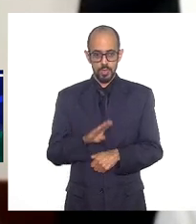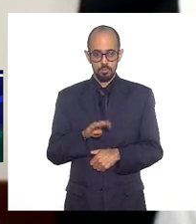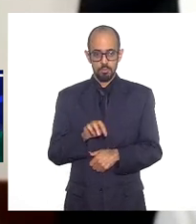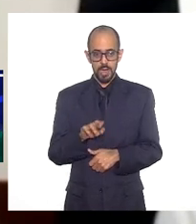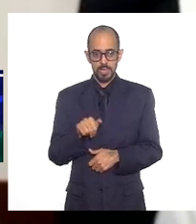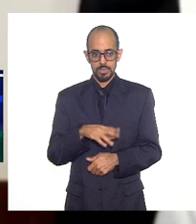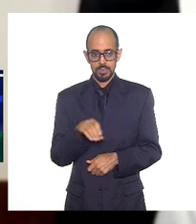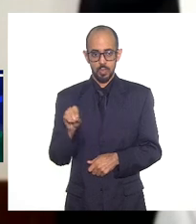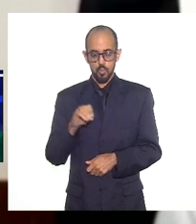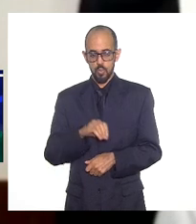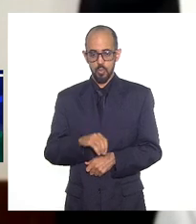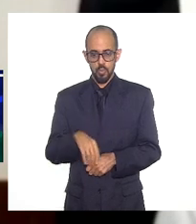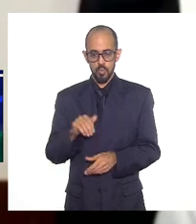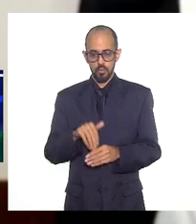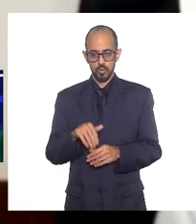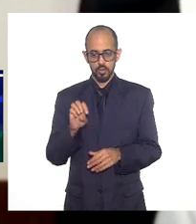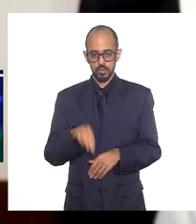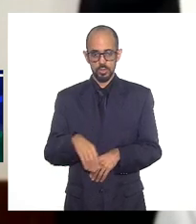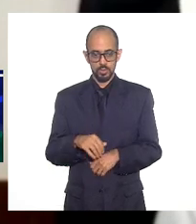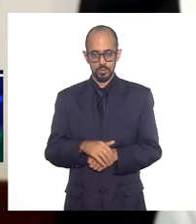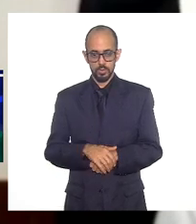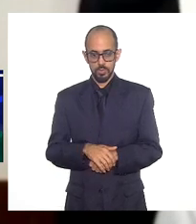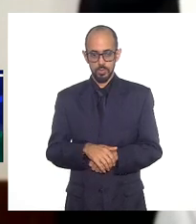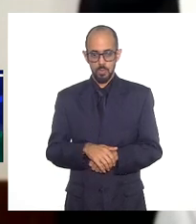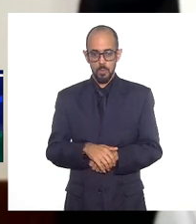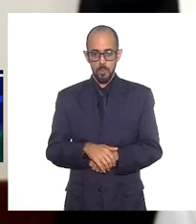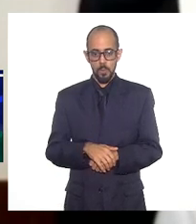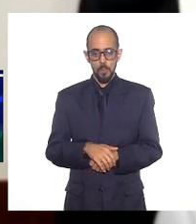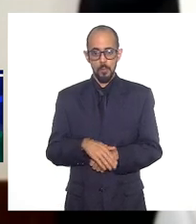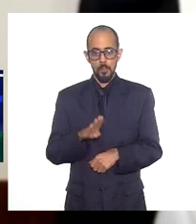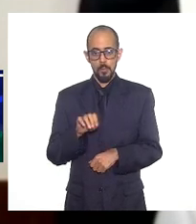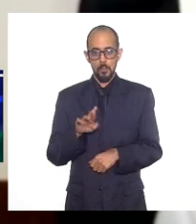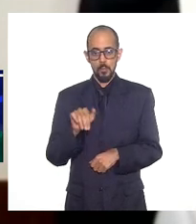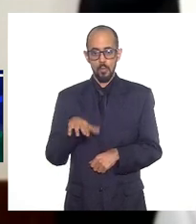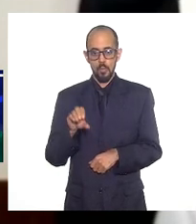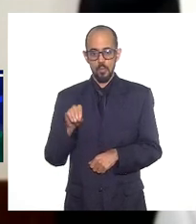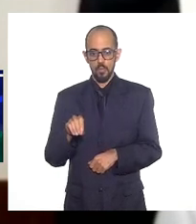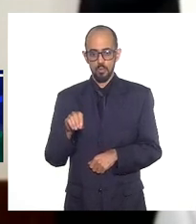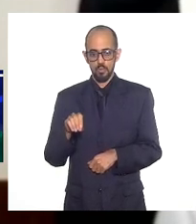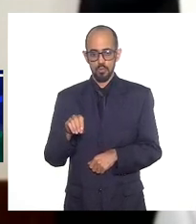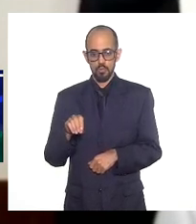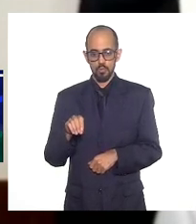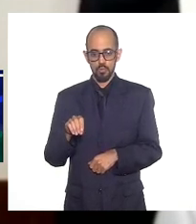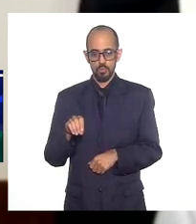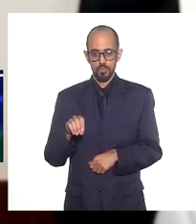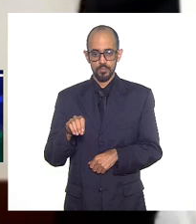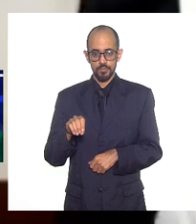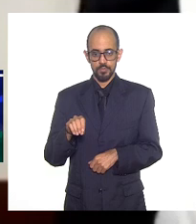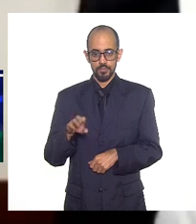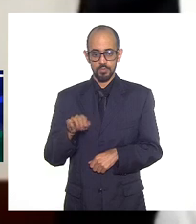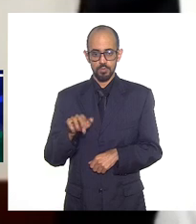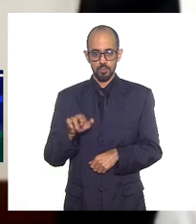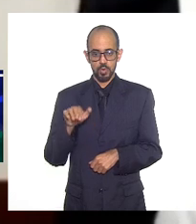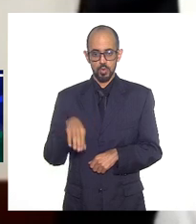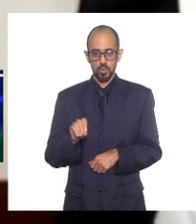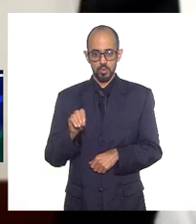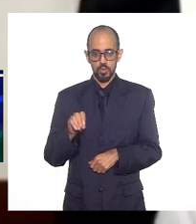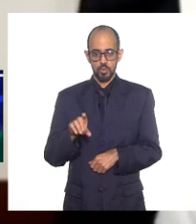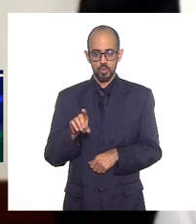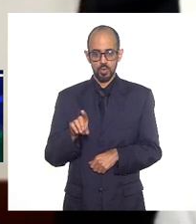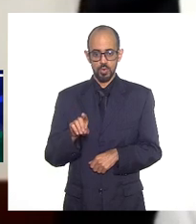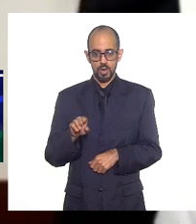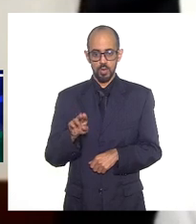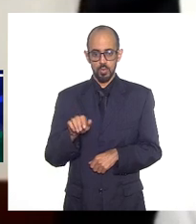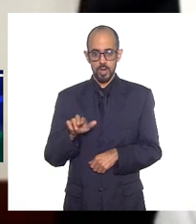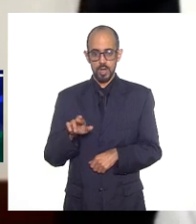Brazão. Votou sim. Deputado Bruno Dallaire. Deputado Bruno